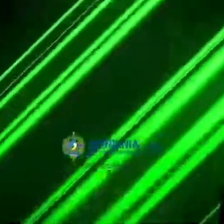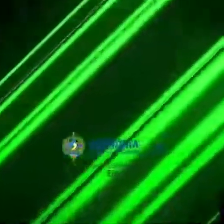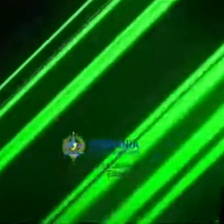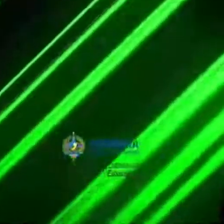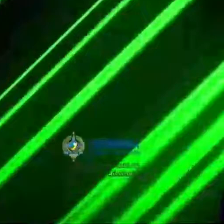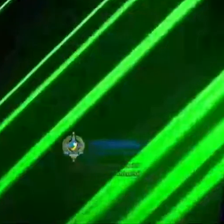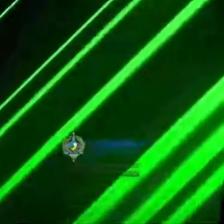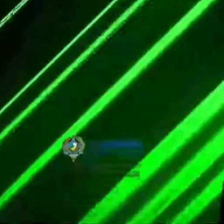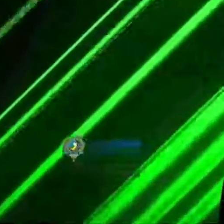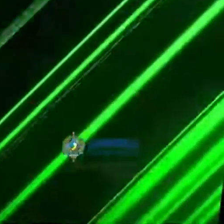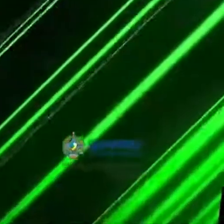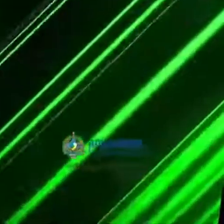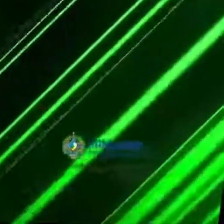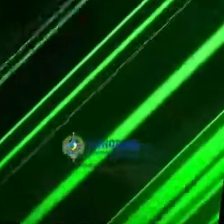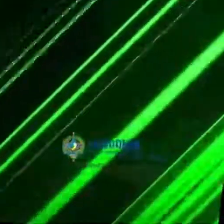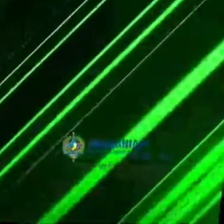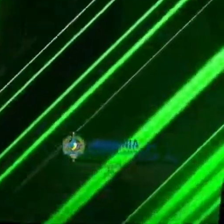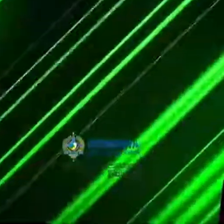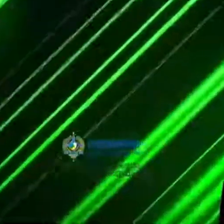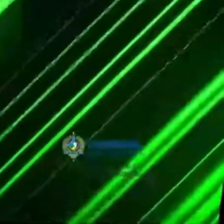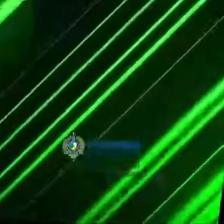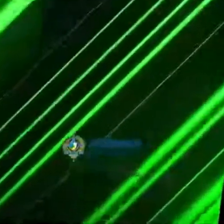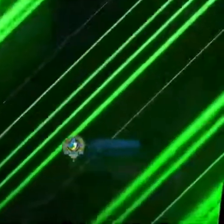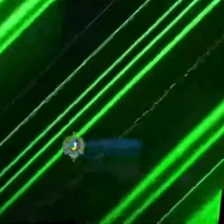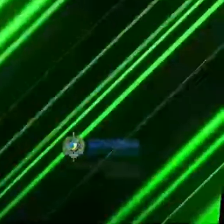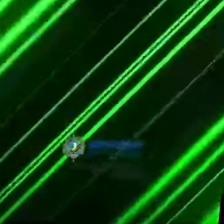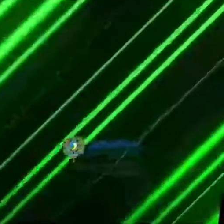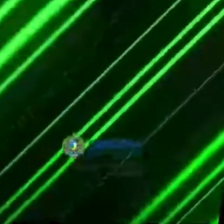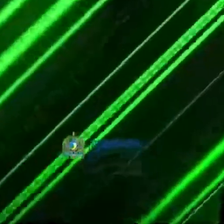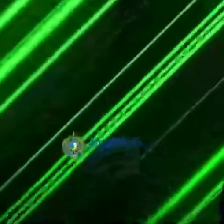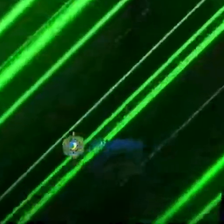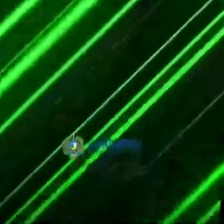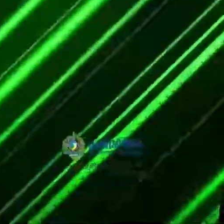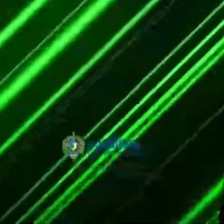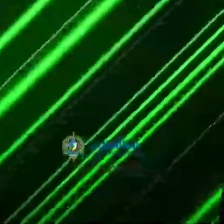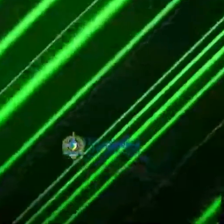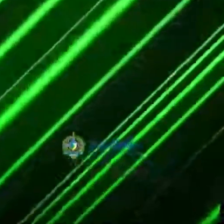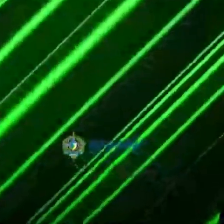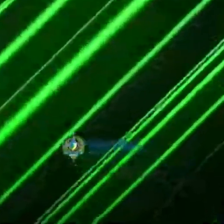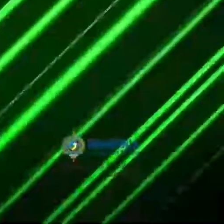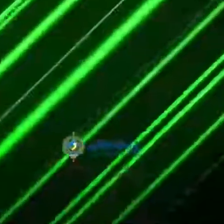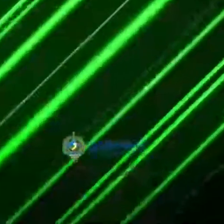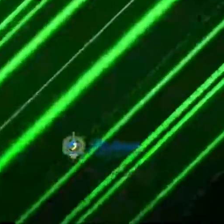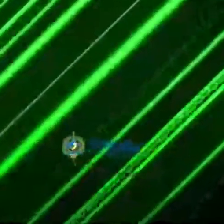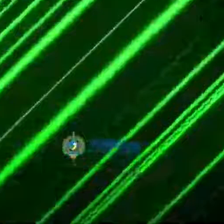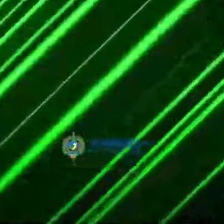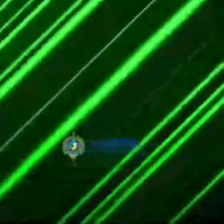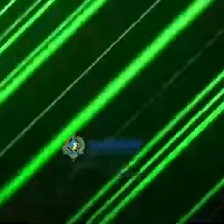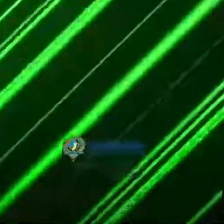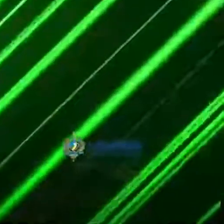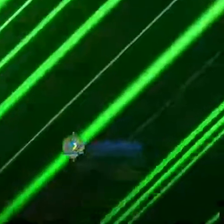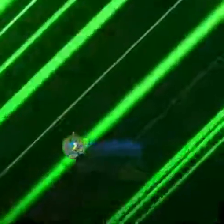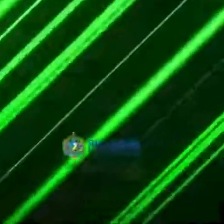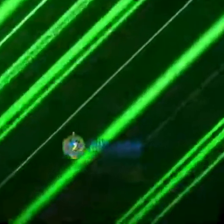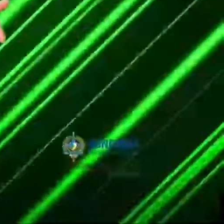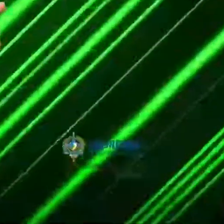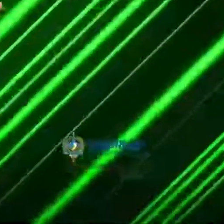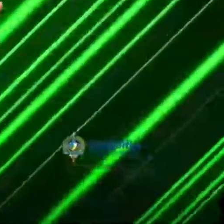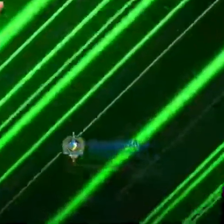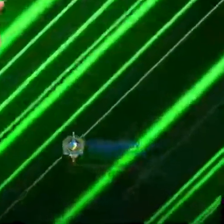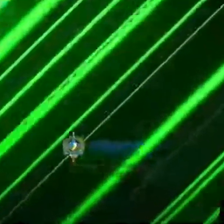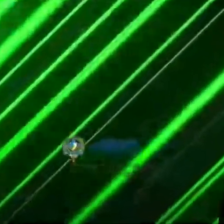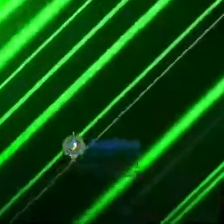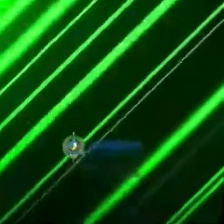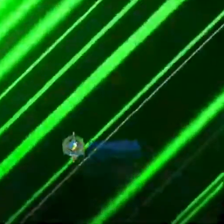corpo perfeito está cada vez maior. A boa aparência é um pré-requisito para quase tudo. Mas isso está longe